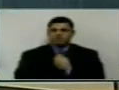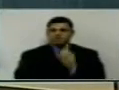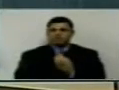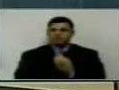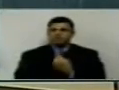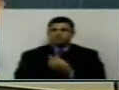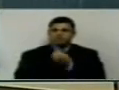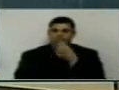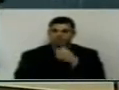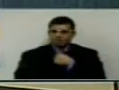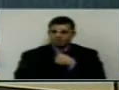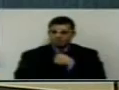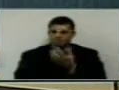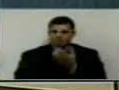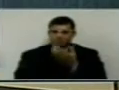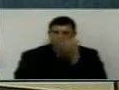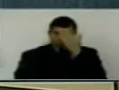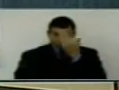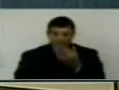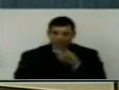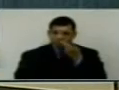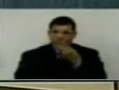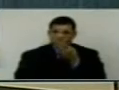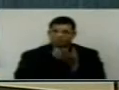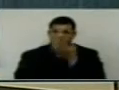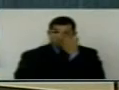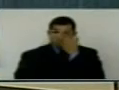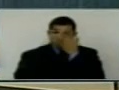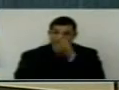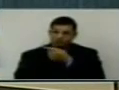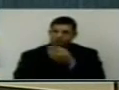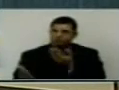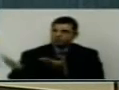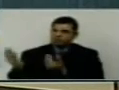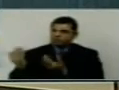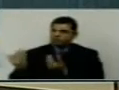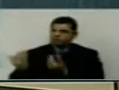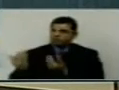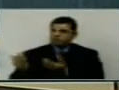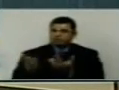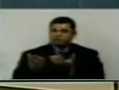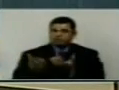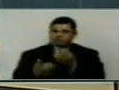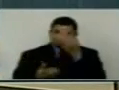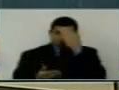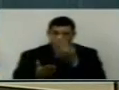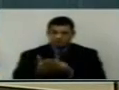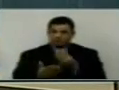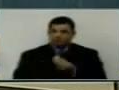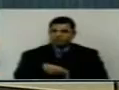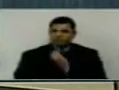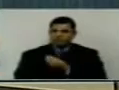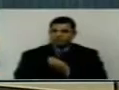nosso. Eu quero concluir dizendo a esses jovens que acreditem na